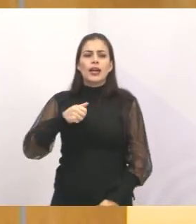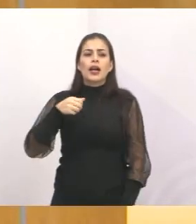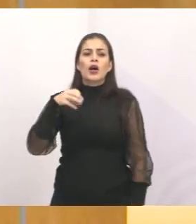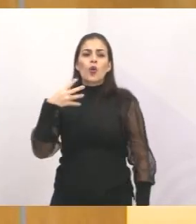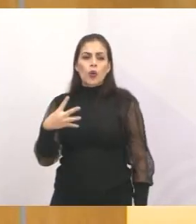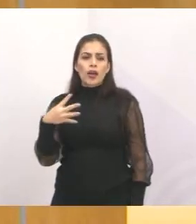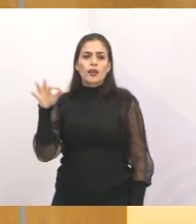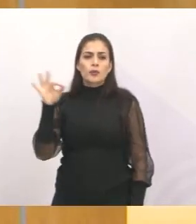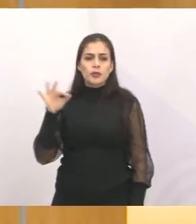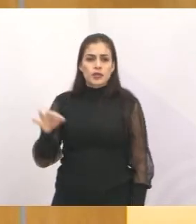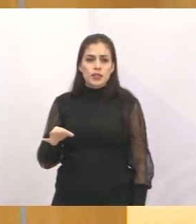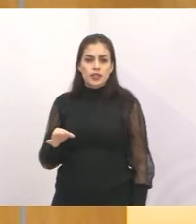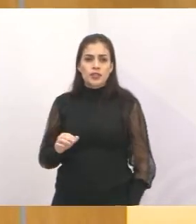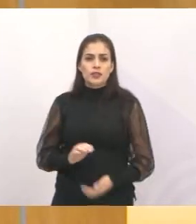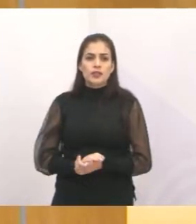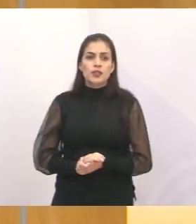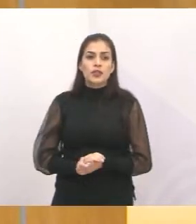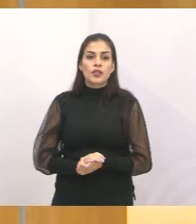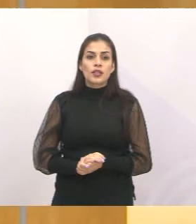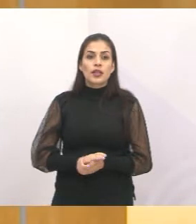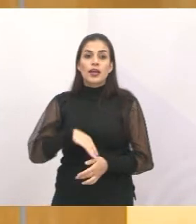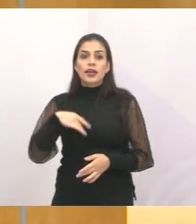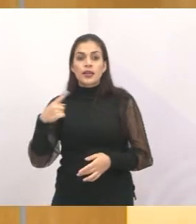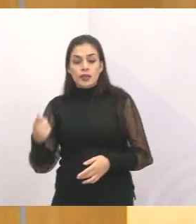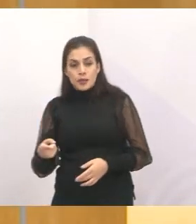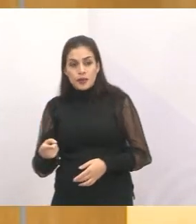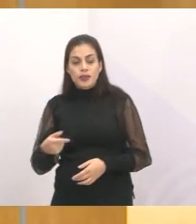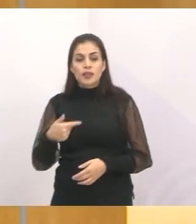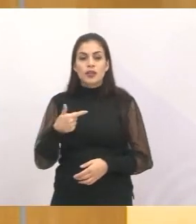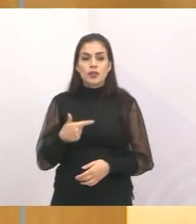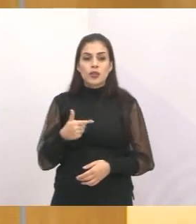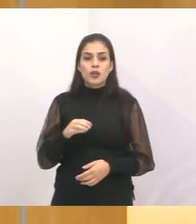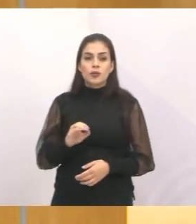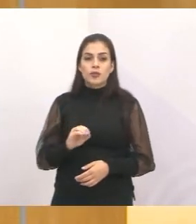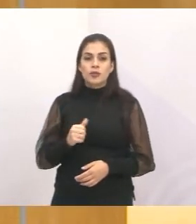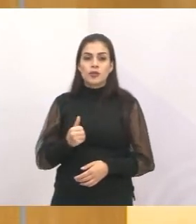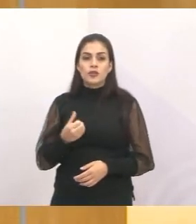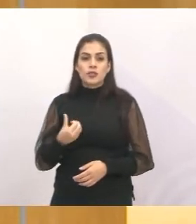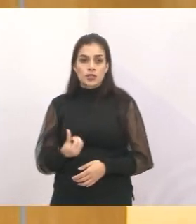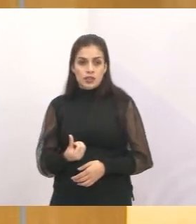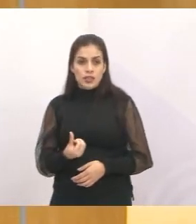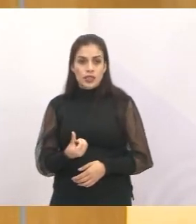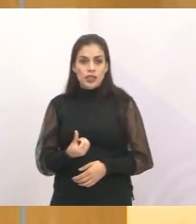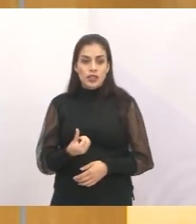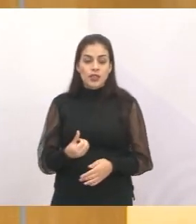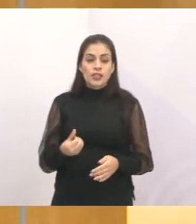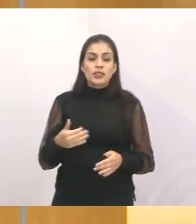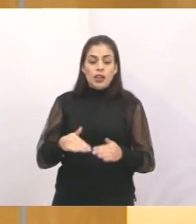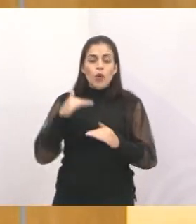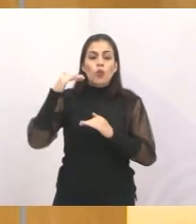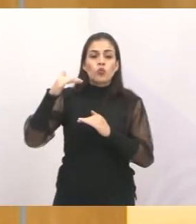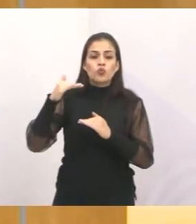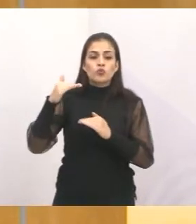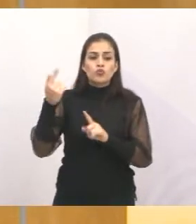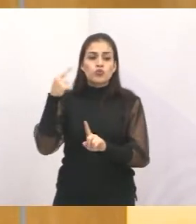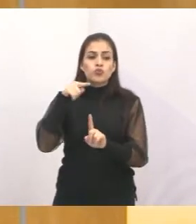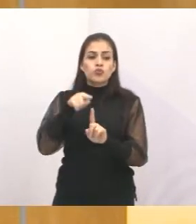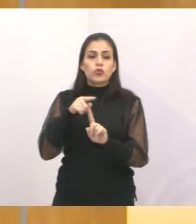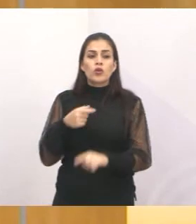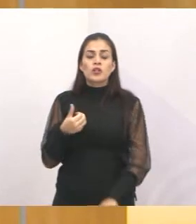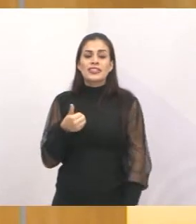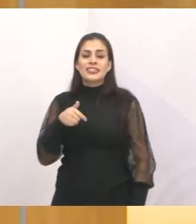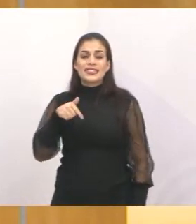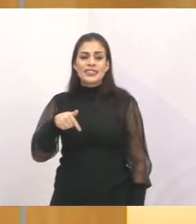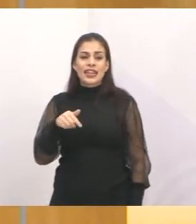alcançou 70% de tratamento de esgoto, não é? Então, de 2016 até agora,